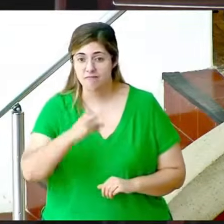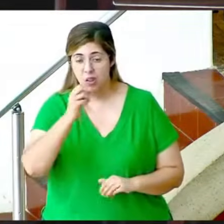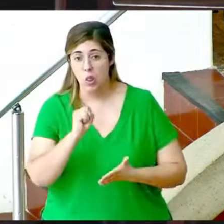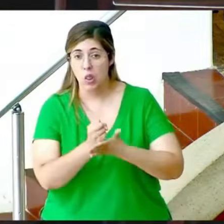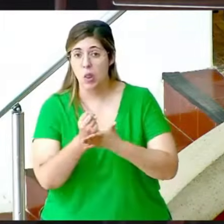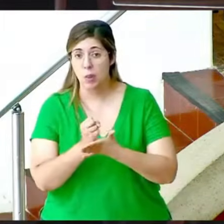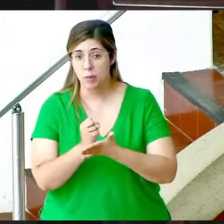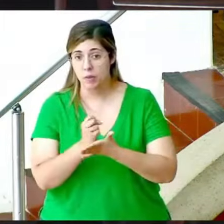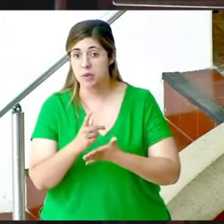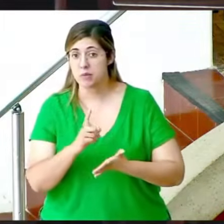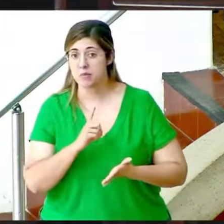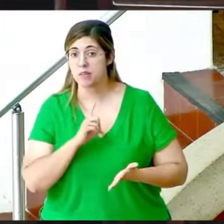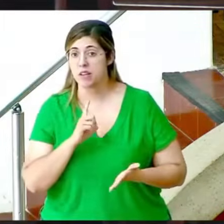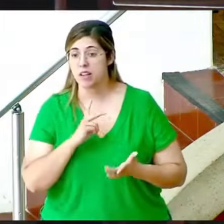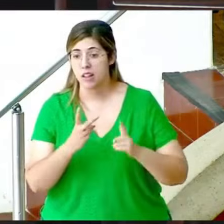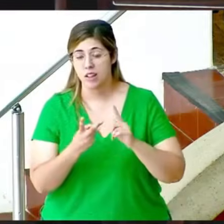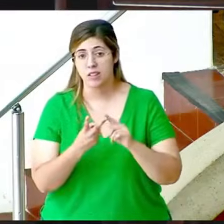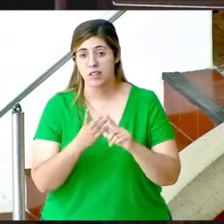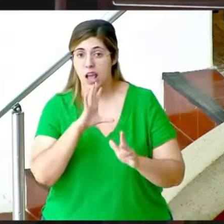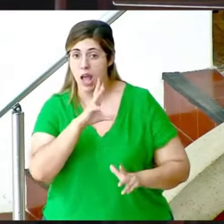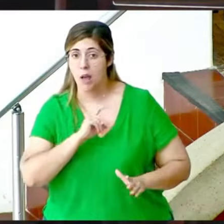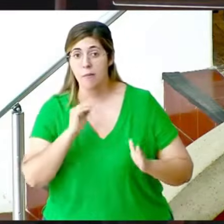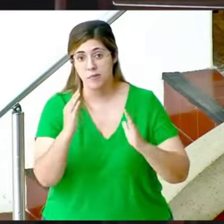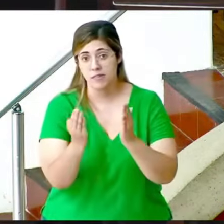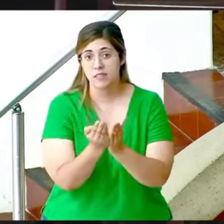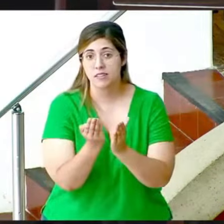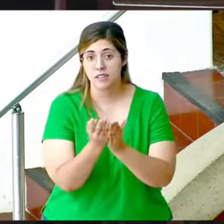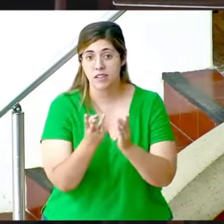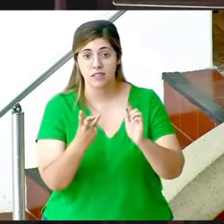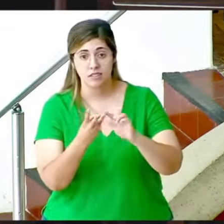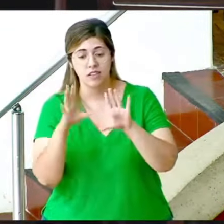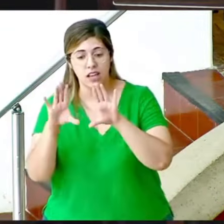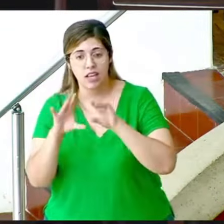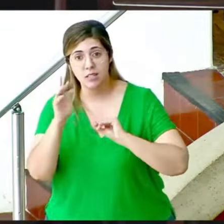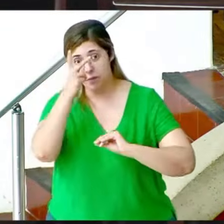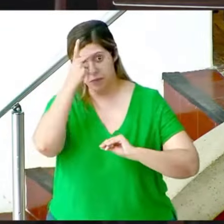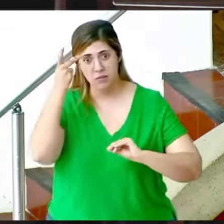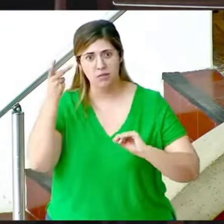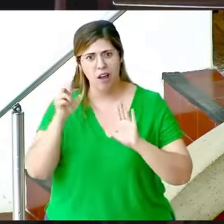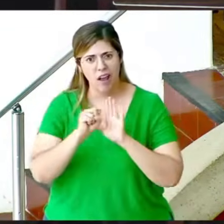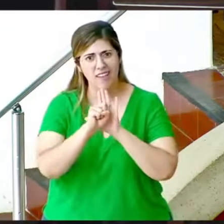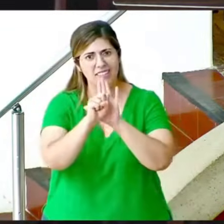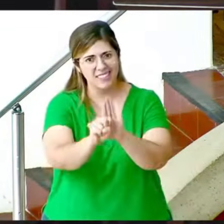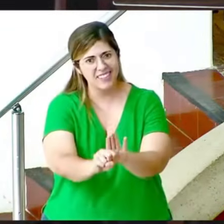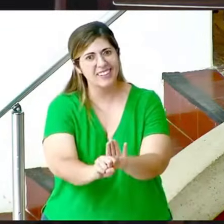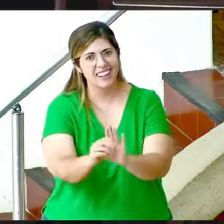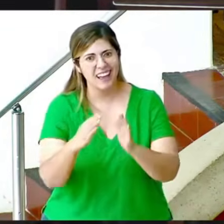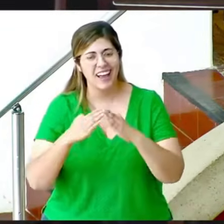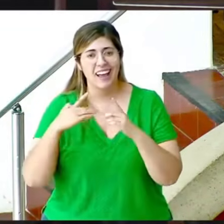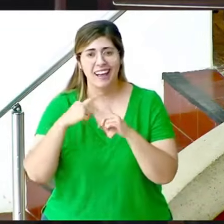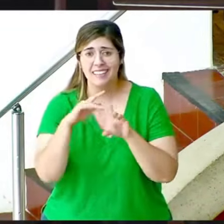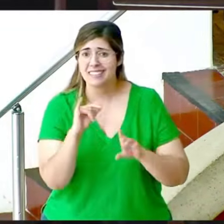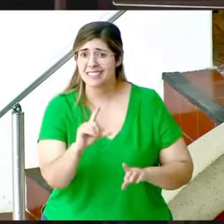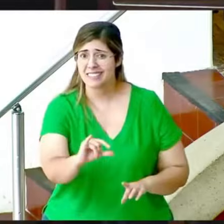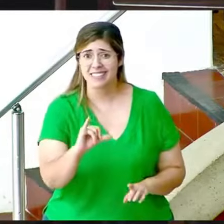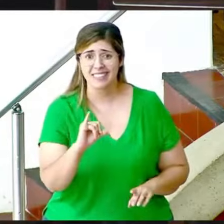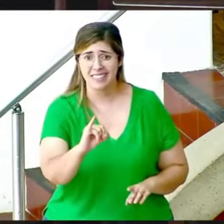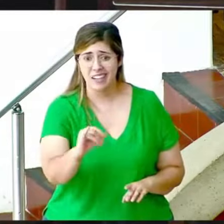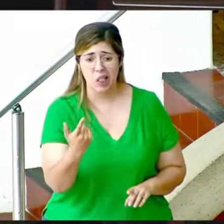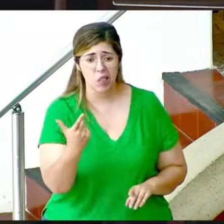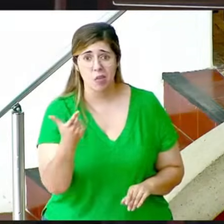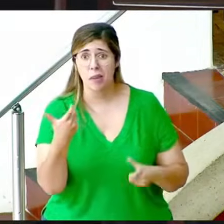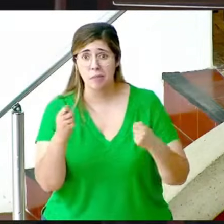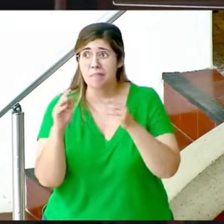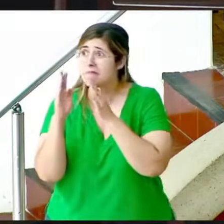e hospitalidade são marcas de uma igreja. Quando não há nelas, elas precisam clamar para que haja.